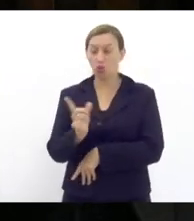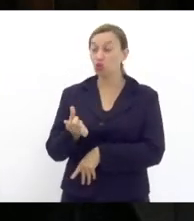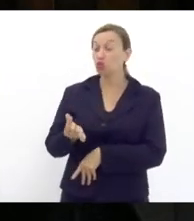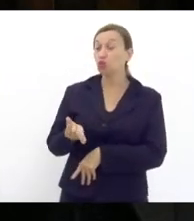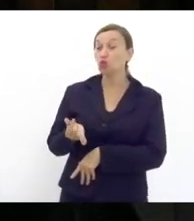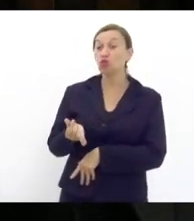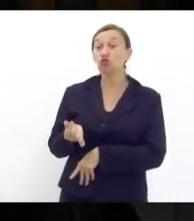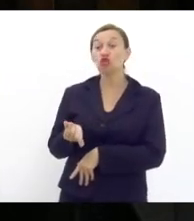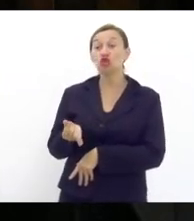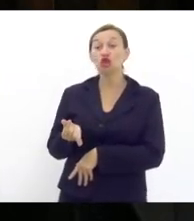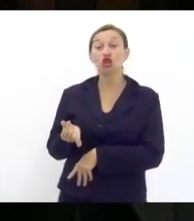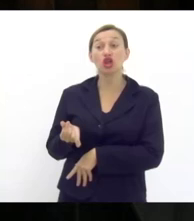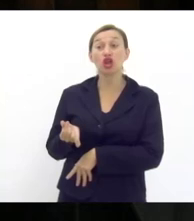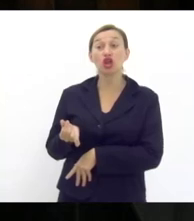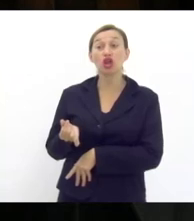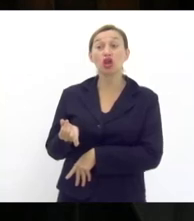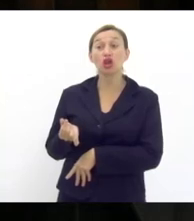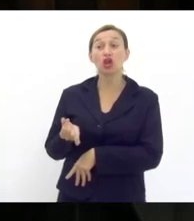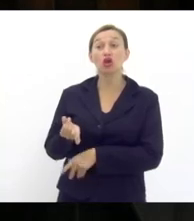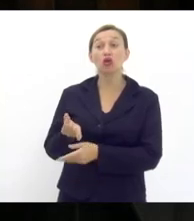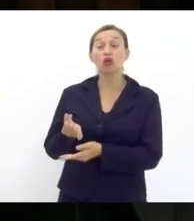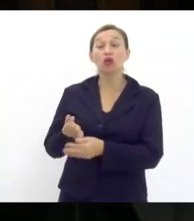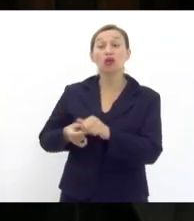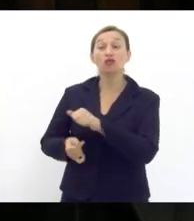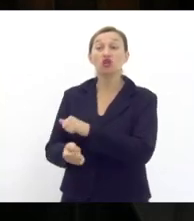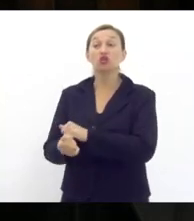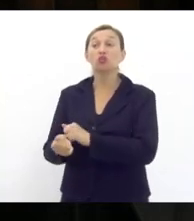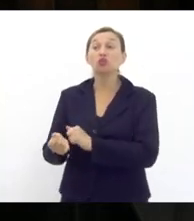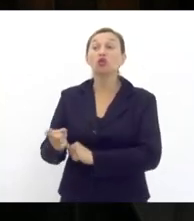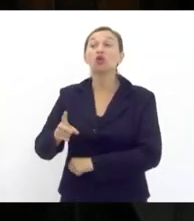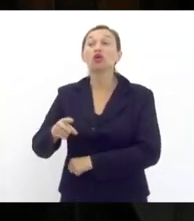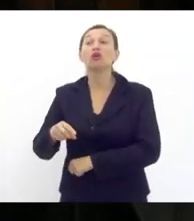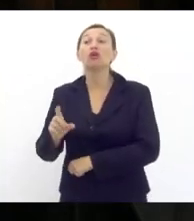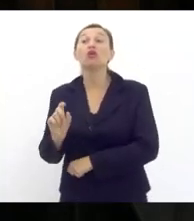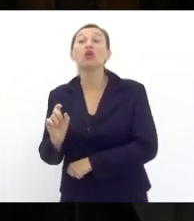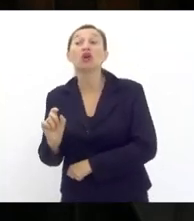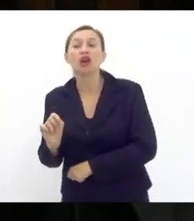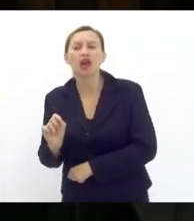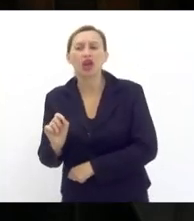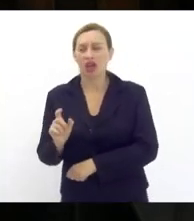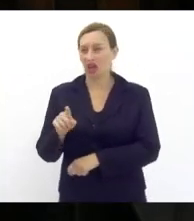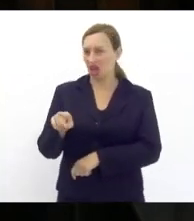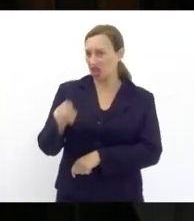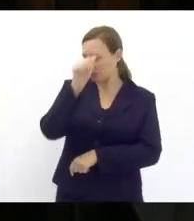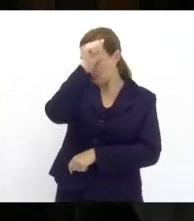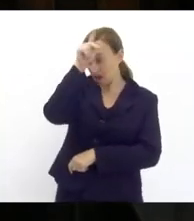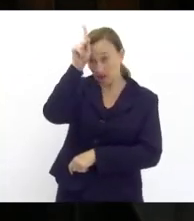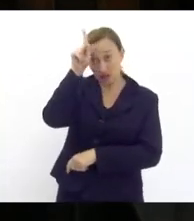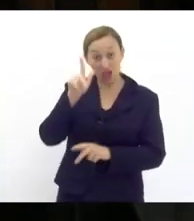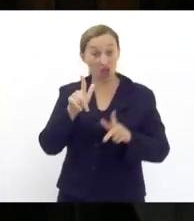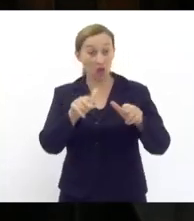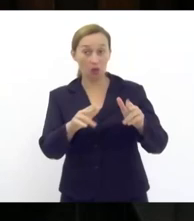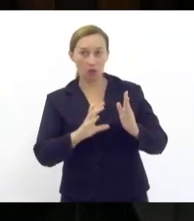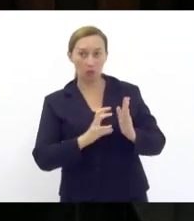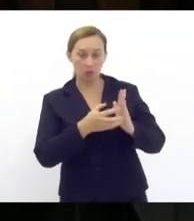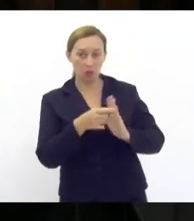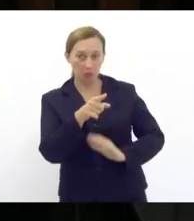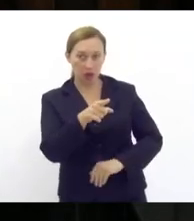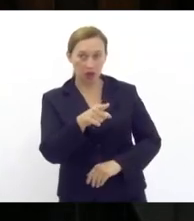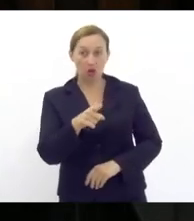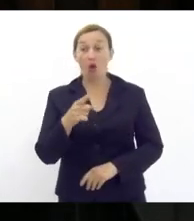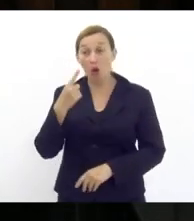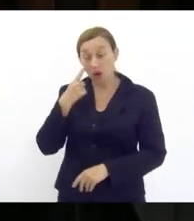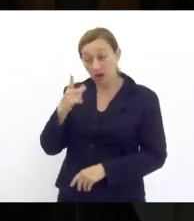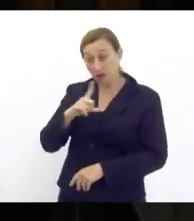dinheiro. Enfim, esse prefeito, que é do mesmo partido, ó, tem um deputado do PSOL que voltou da festa do